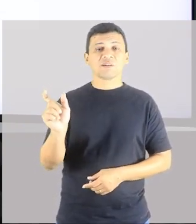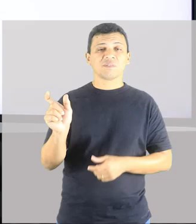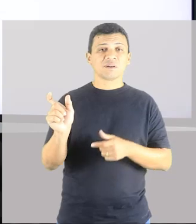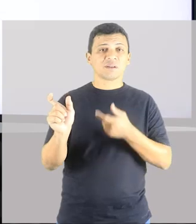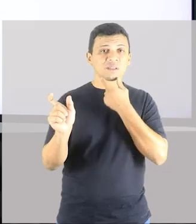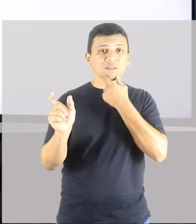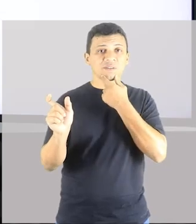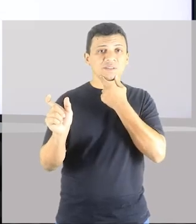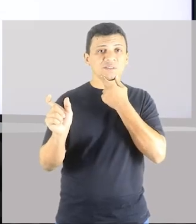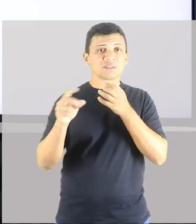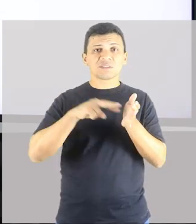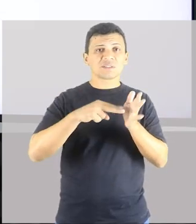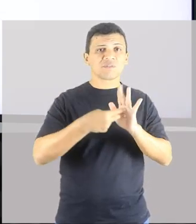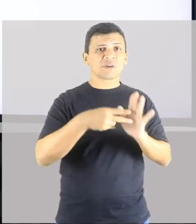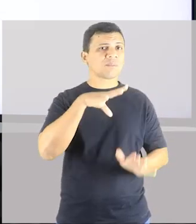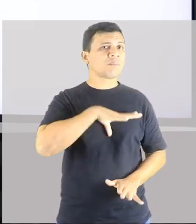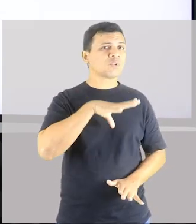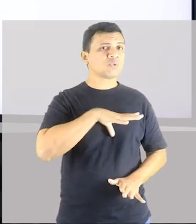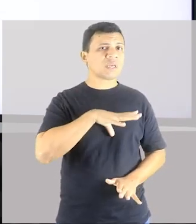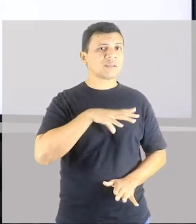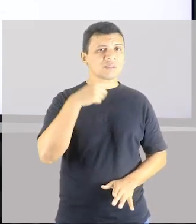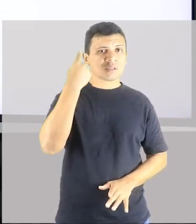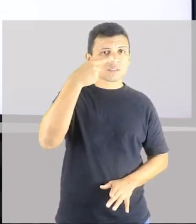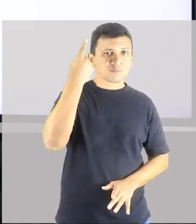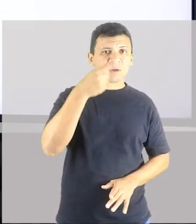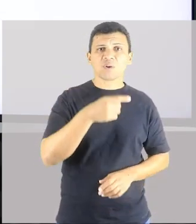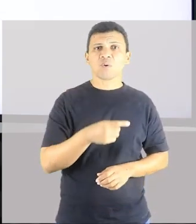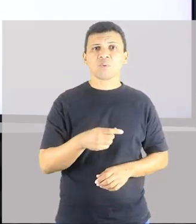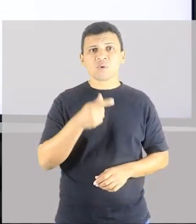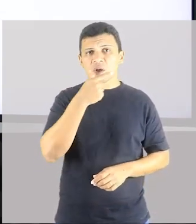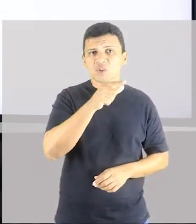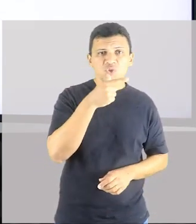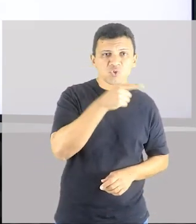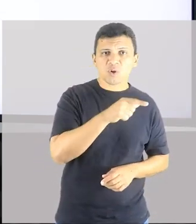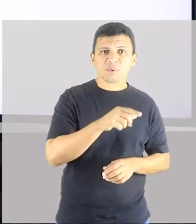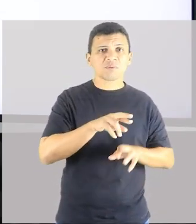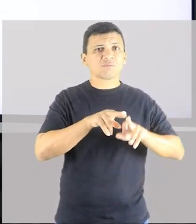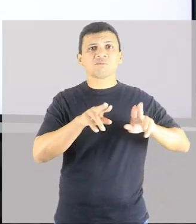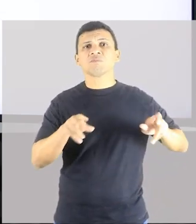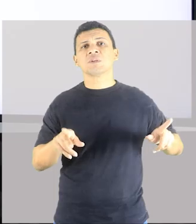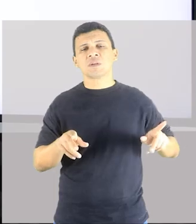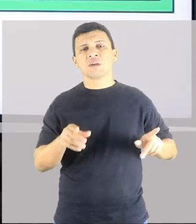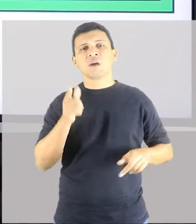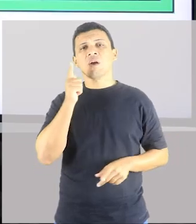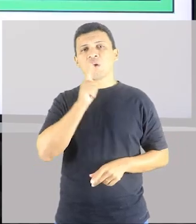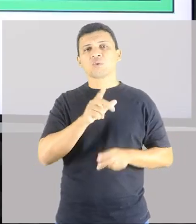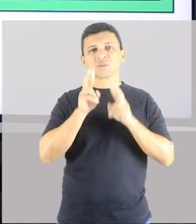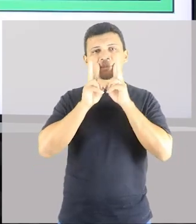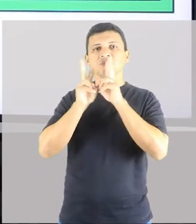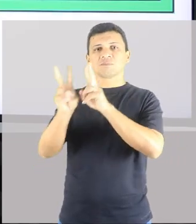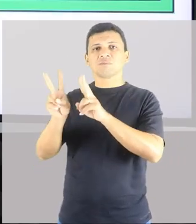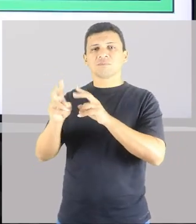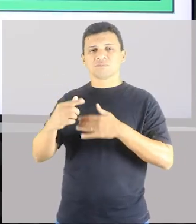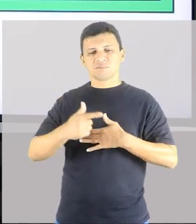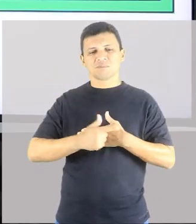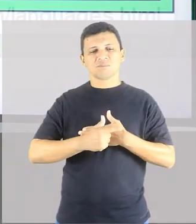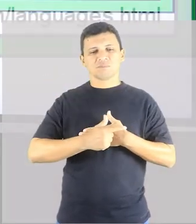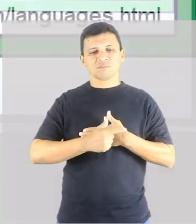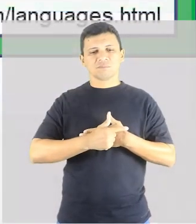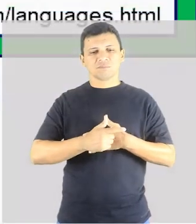você quer saber o significado dela em português, em espanhol, em um outro idioma. Então você consegue ver essa